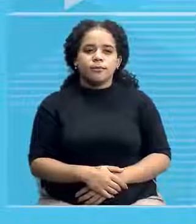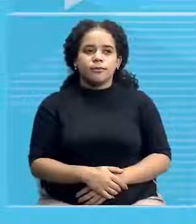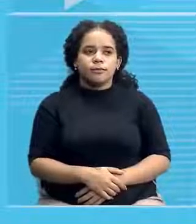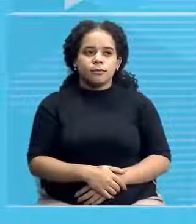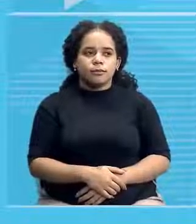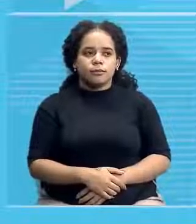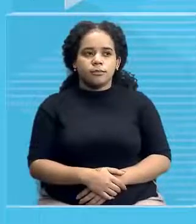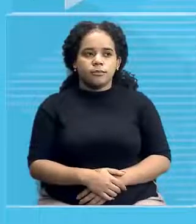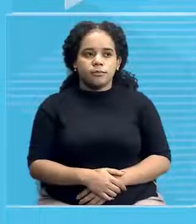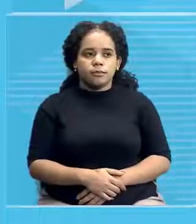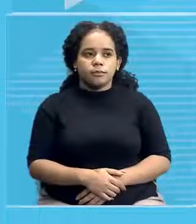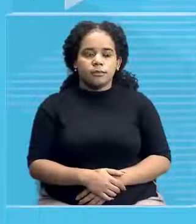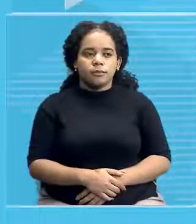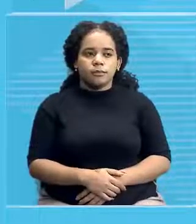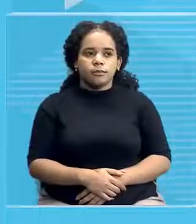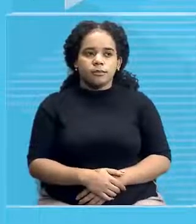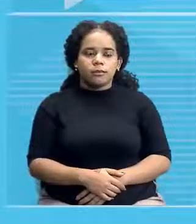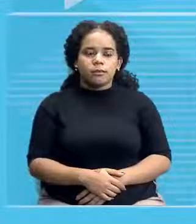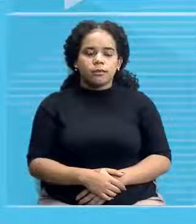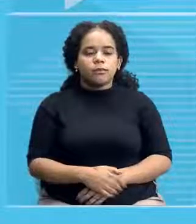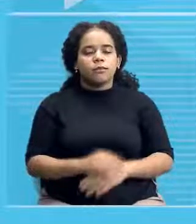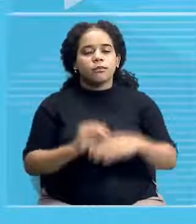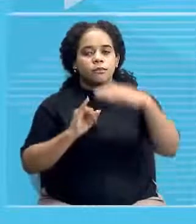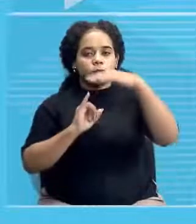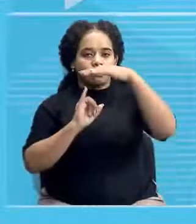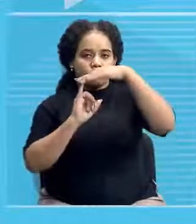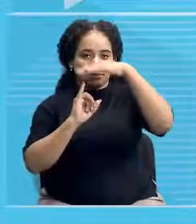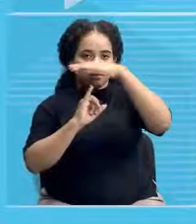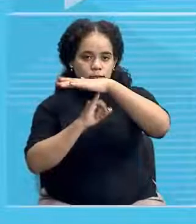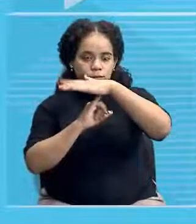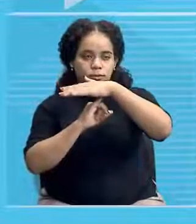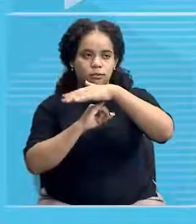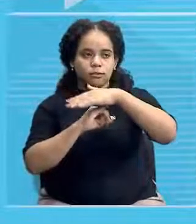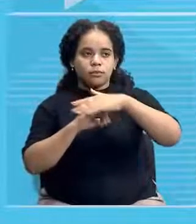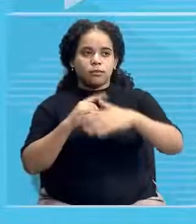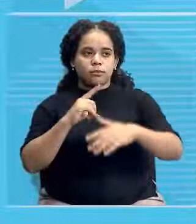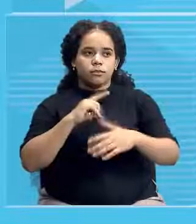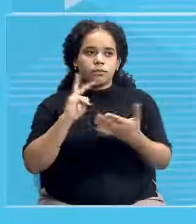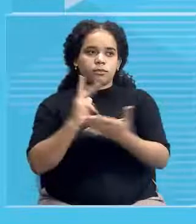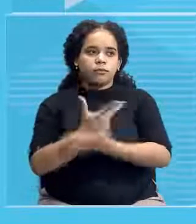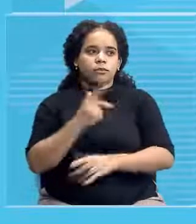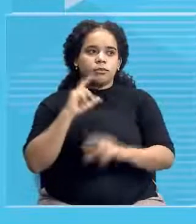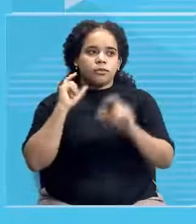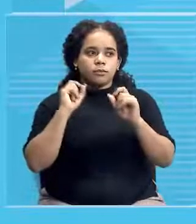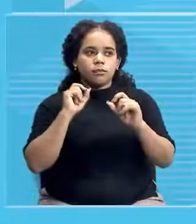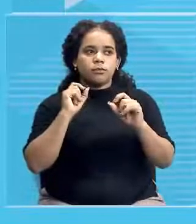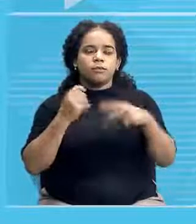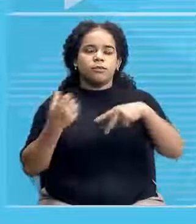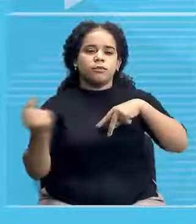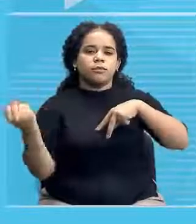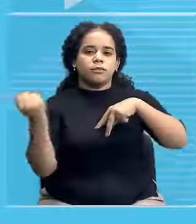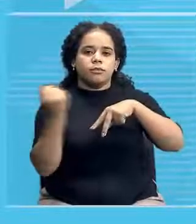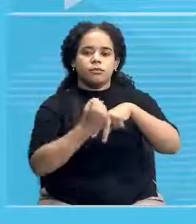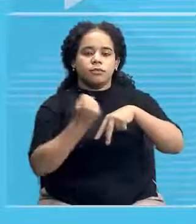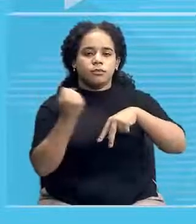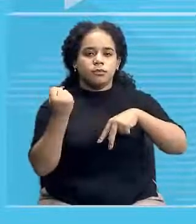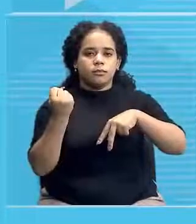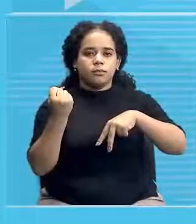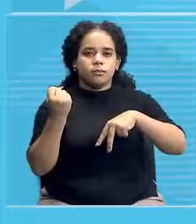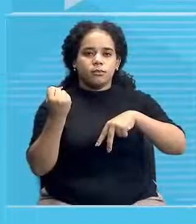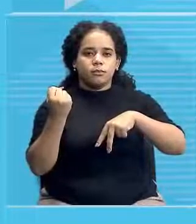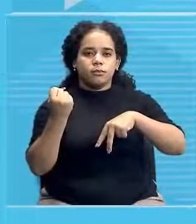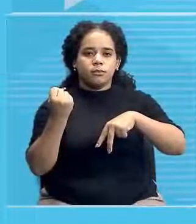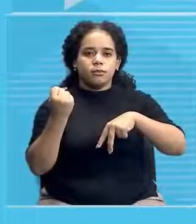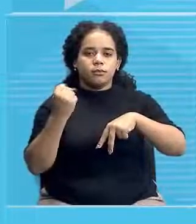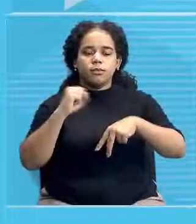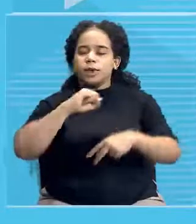Então, essas instituições acabam criando estereótipos. Que